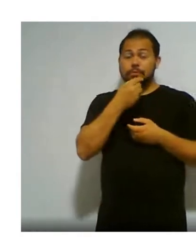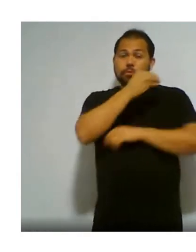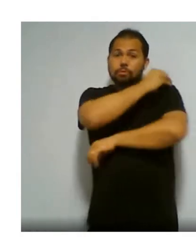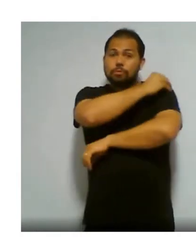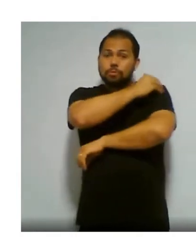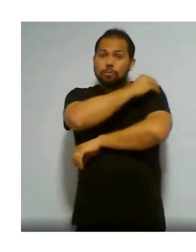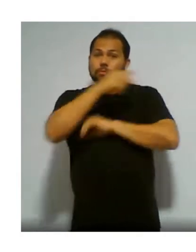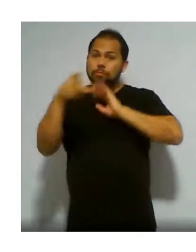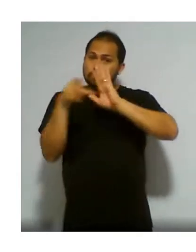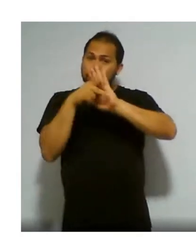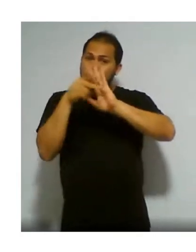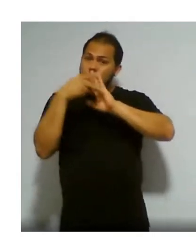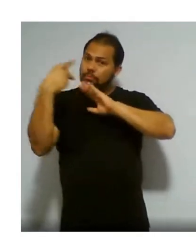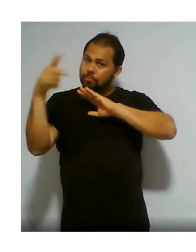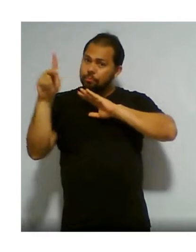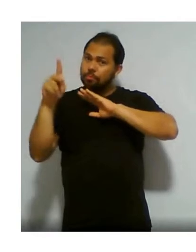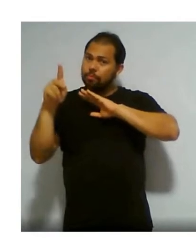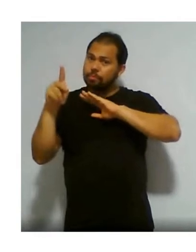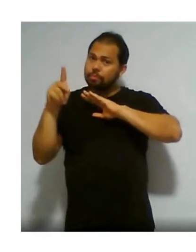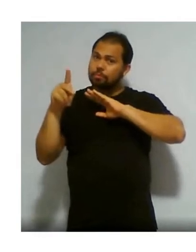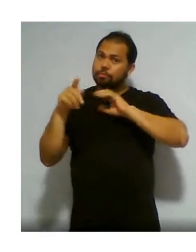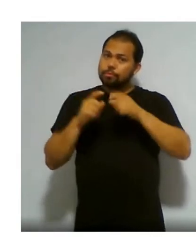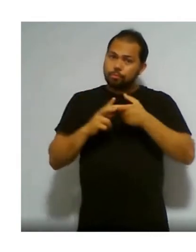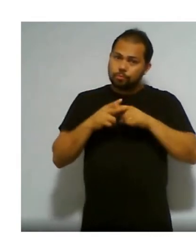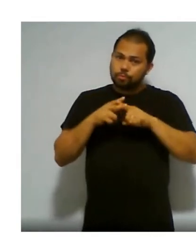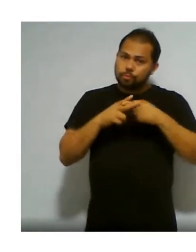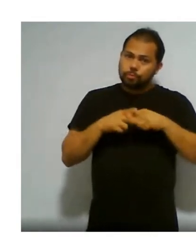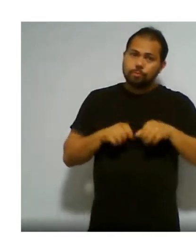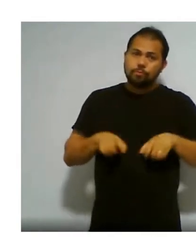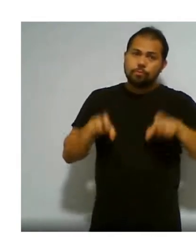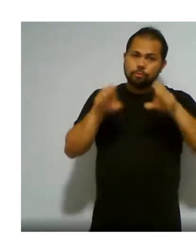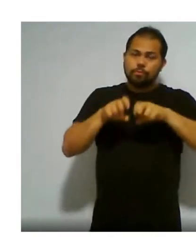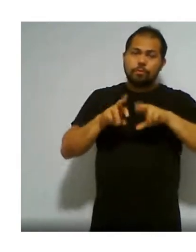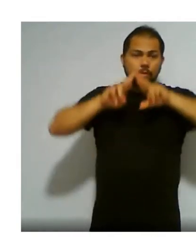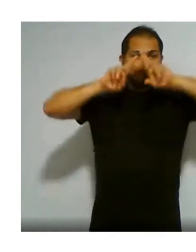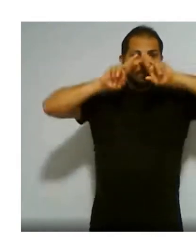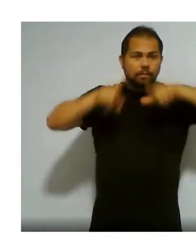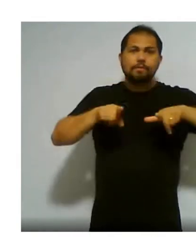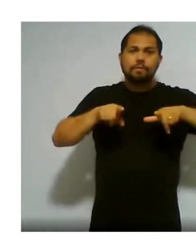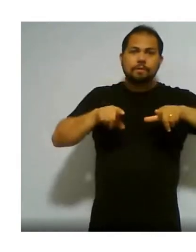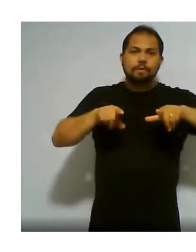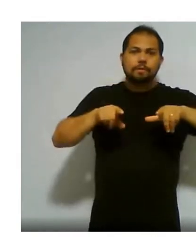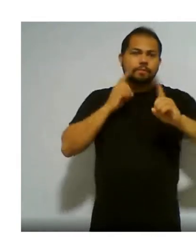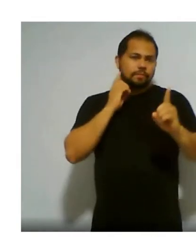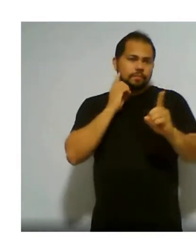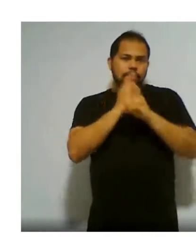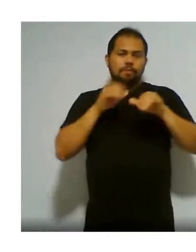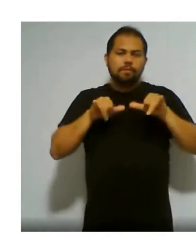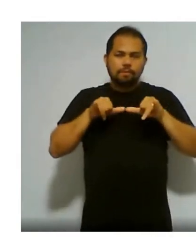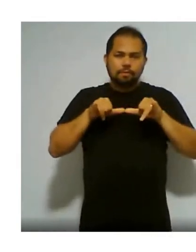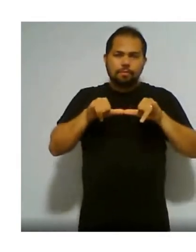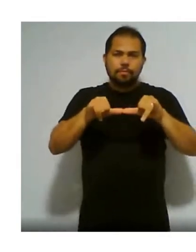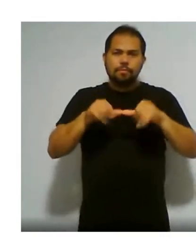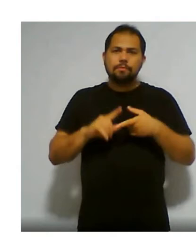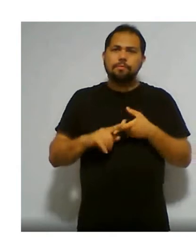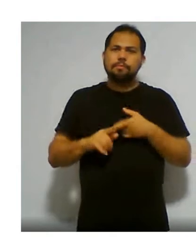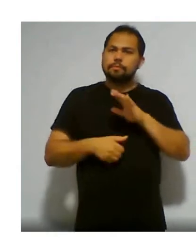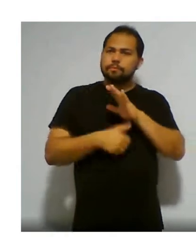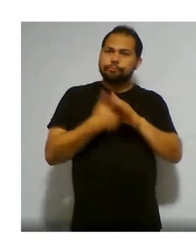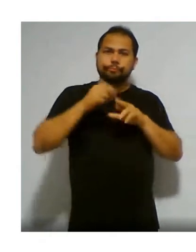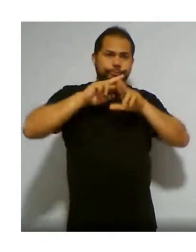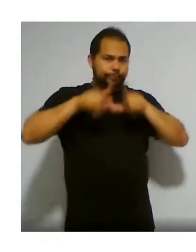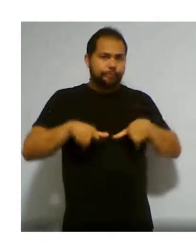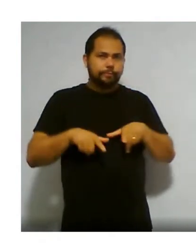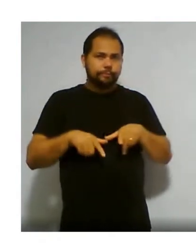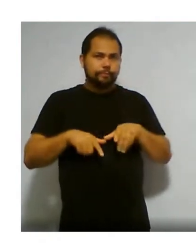álcool diferente daquele álcool que a gente encontra em supermercado, etc. Primeiro, na forma. Esse álcool aqui, ele é